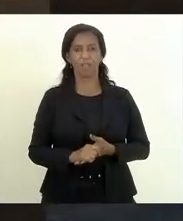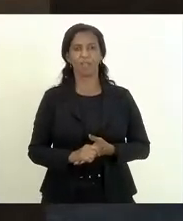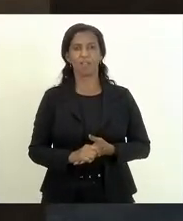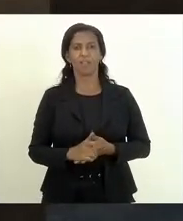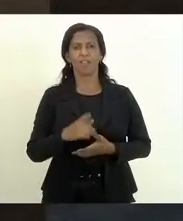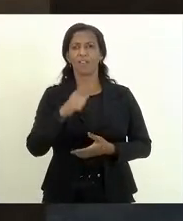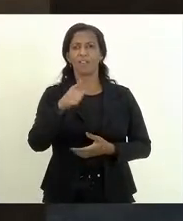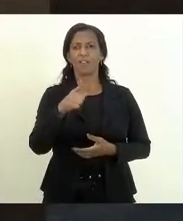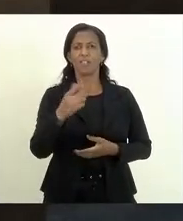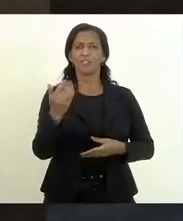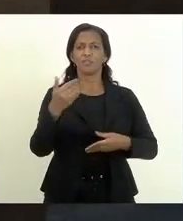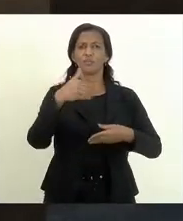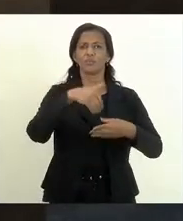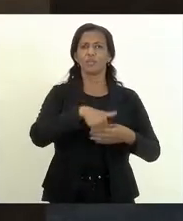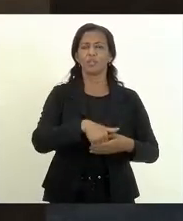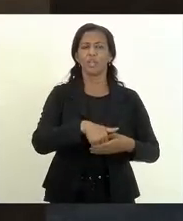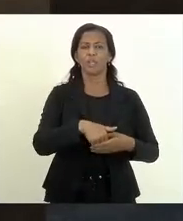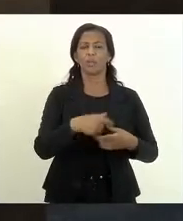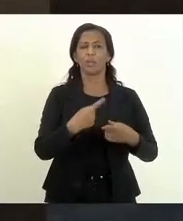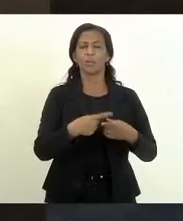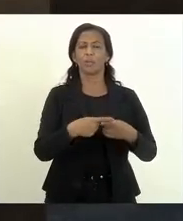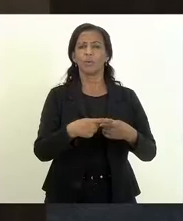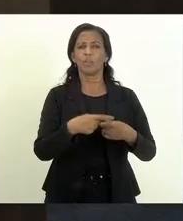professam a fé no Evangelho.